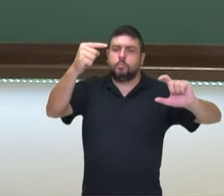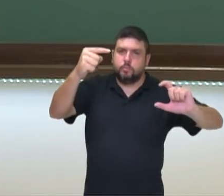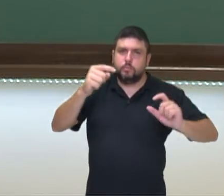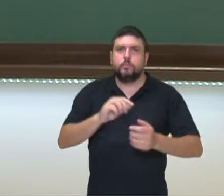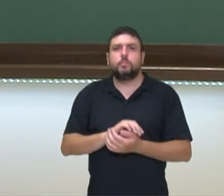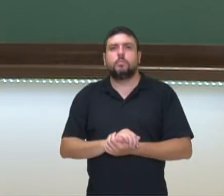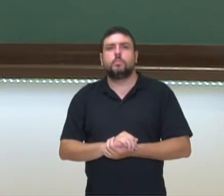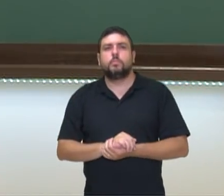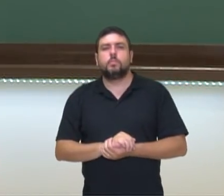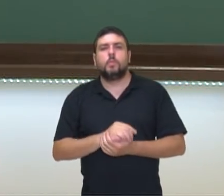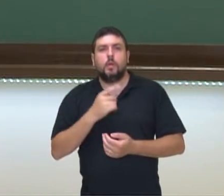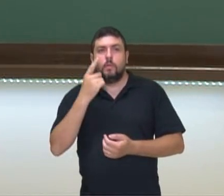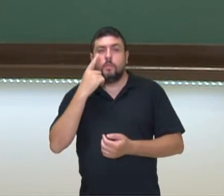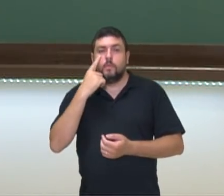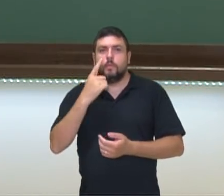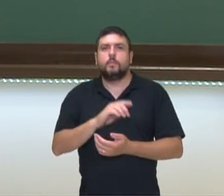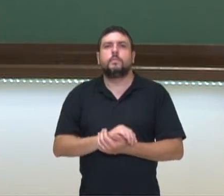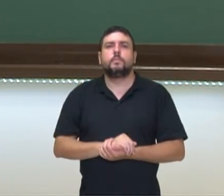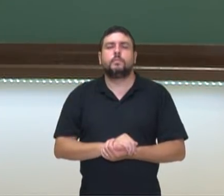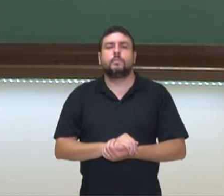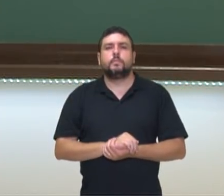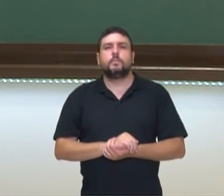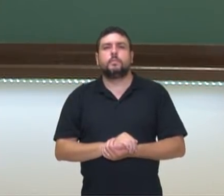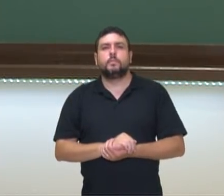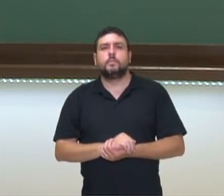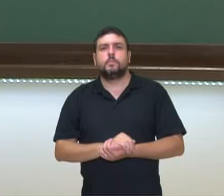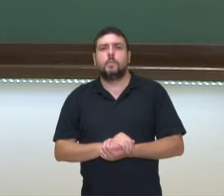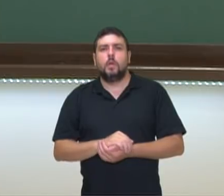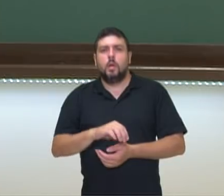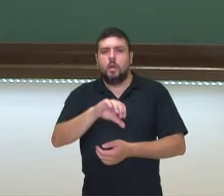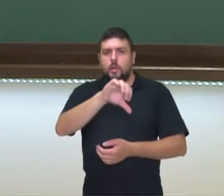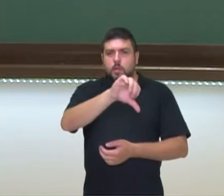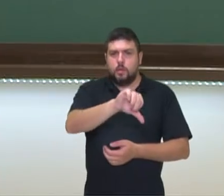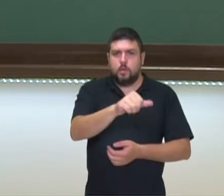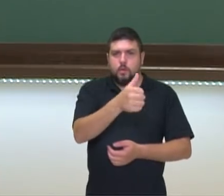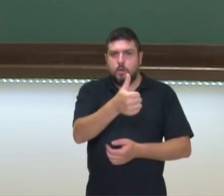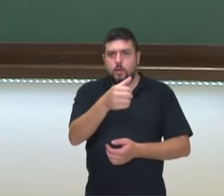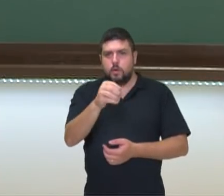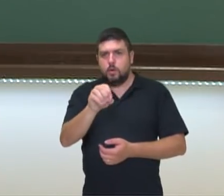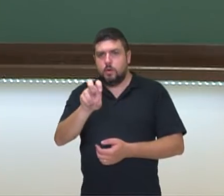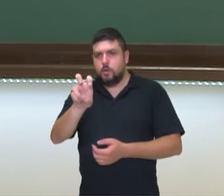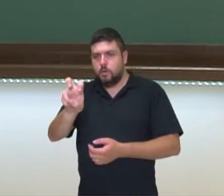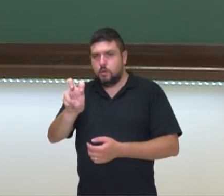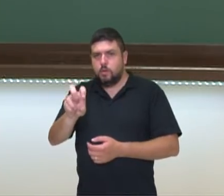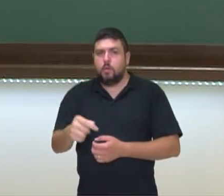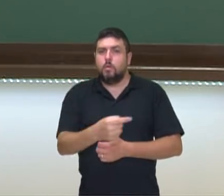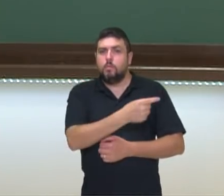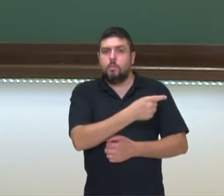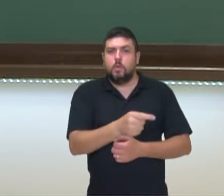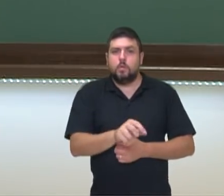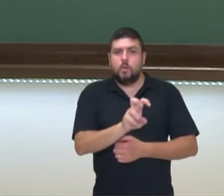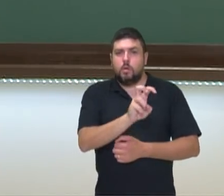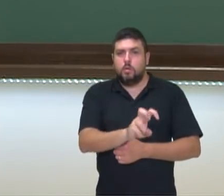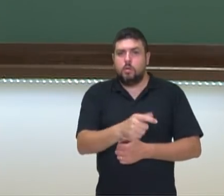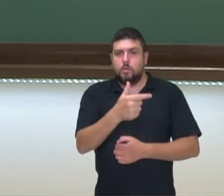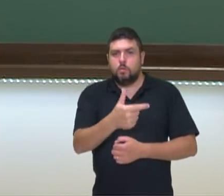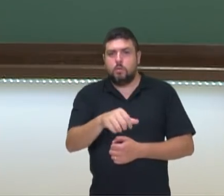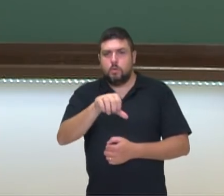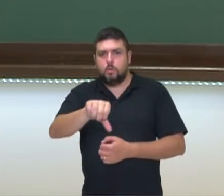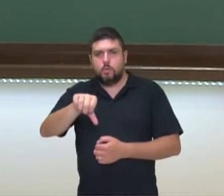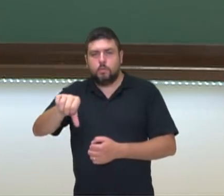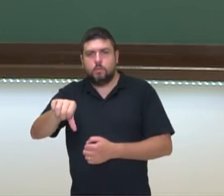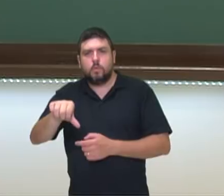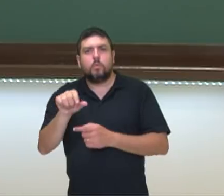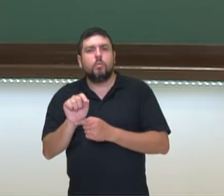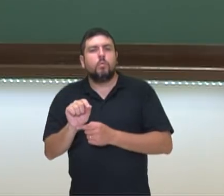daqui. Vamos ver? Olha lá, se eu fizer 9.105 menos 5.299, vai dar o valor